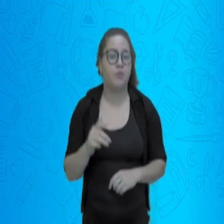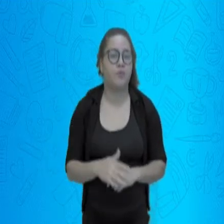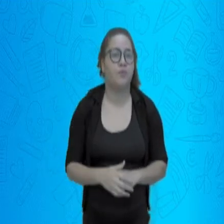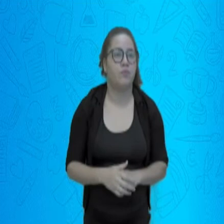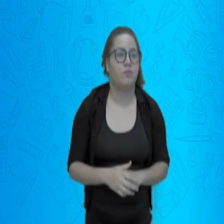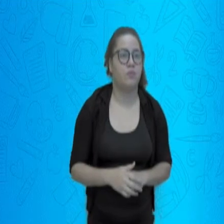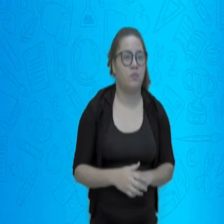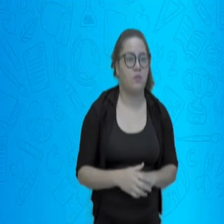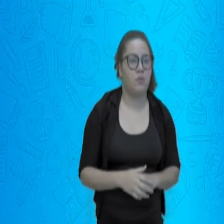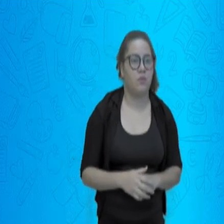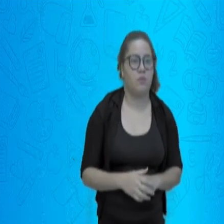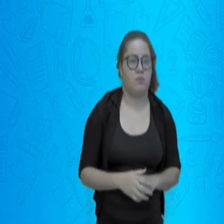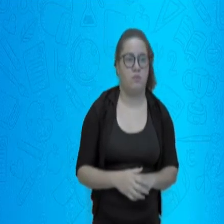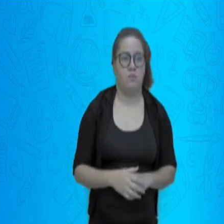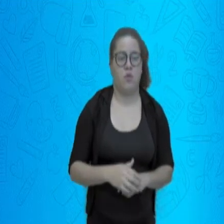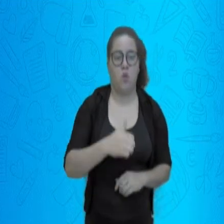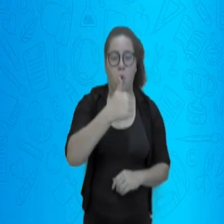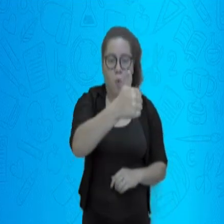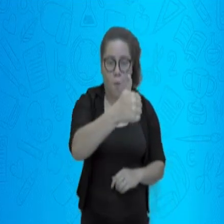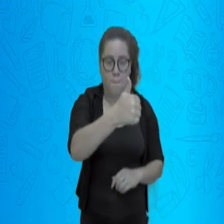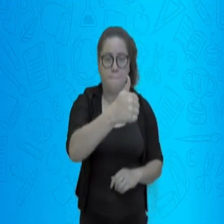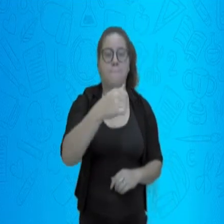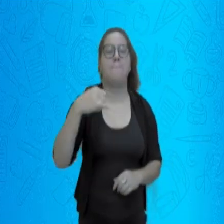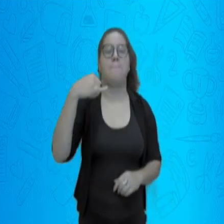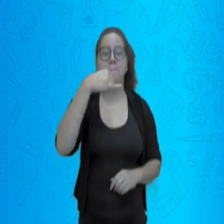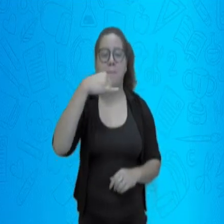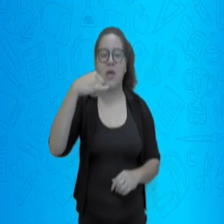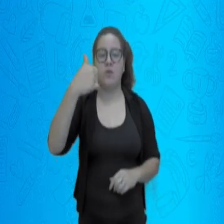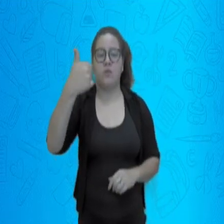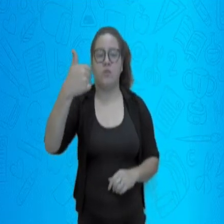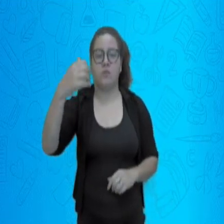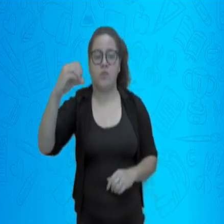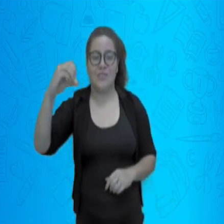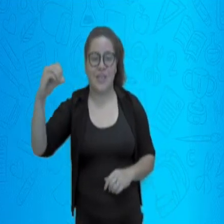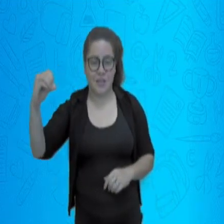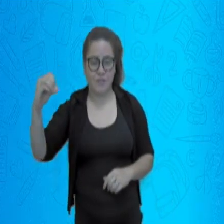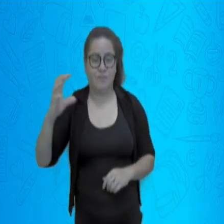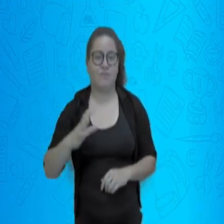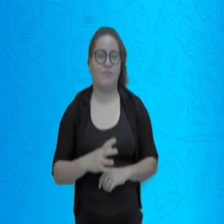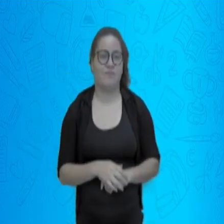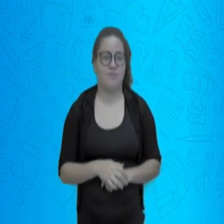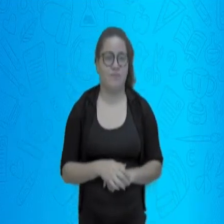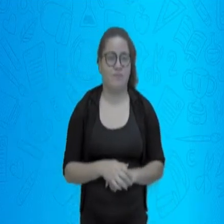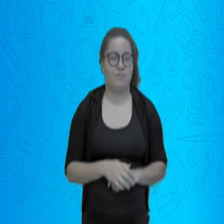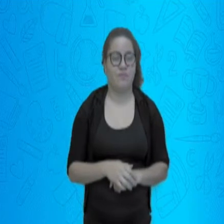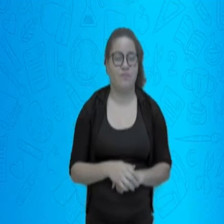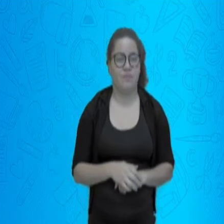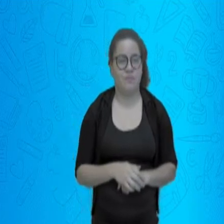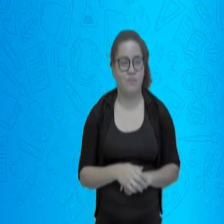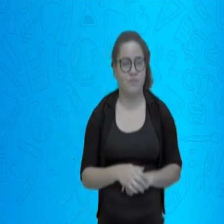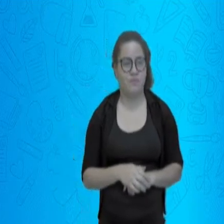que é 1 menos 100. 1 menos 100,